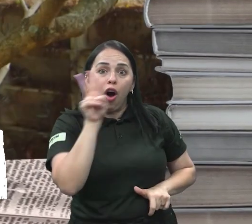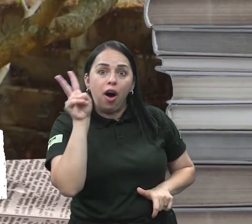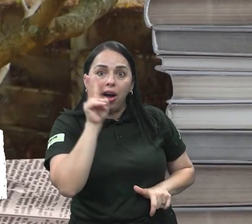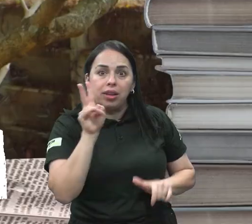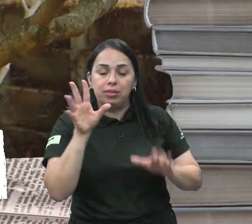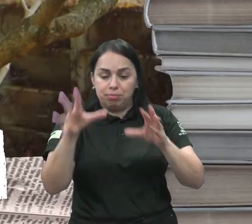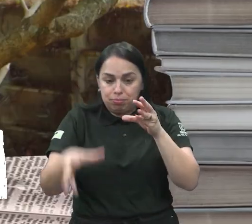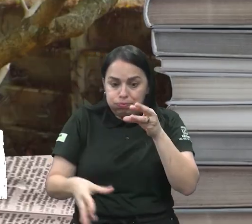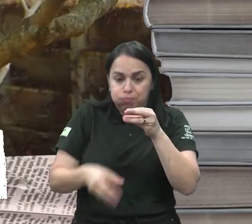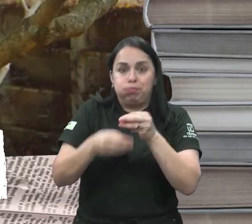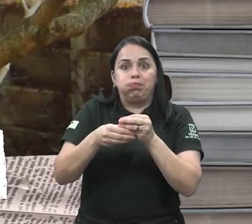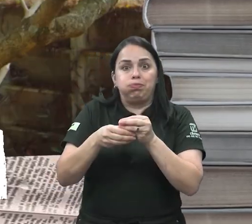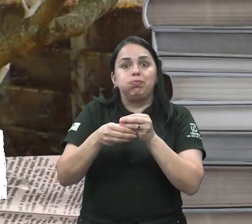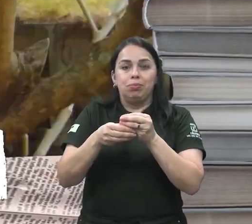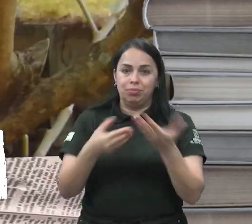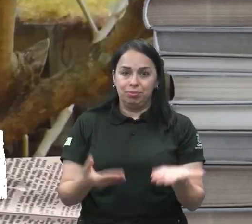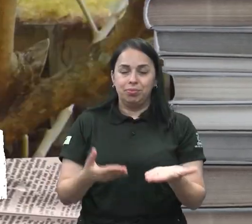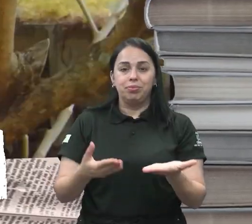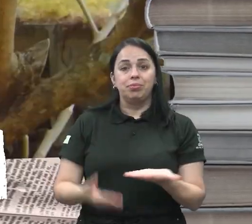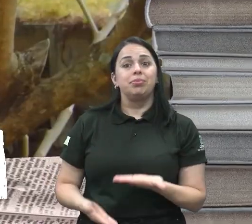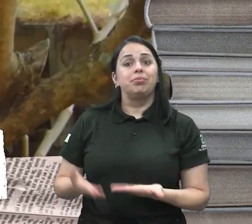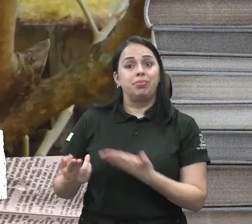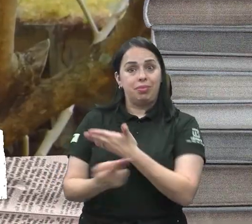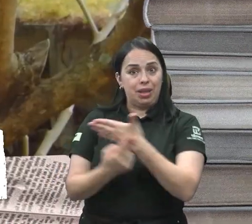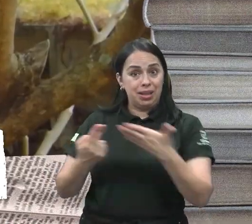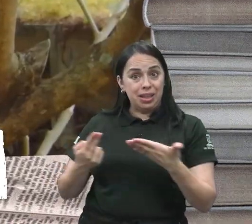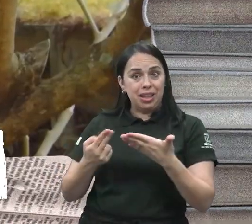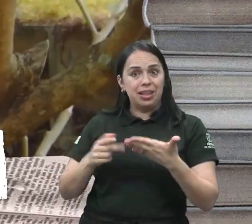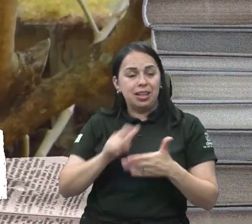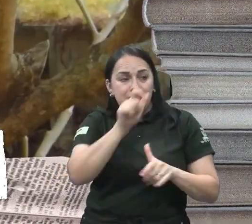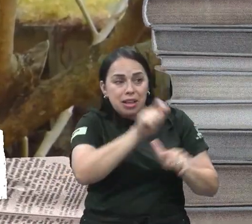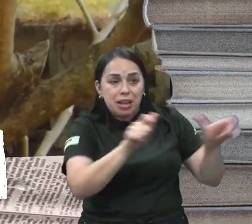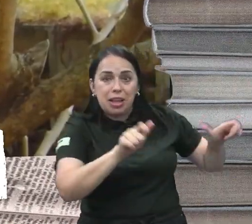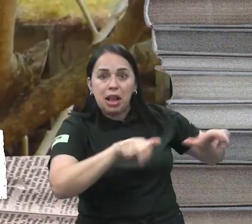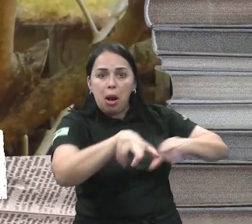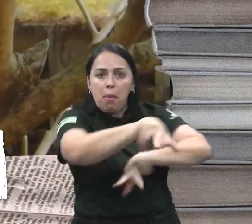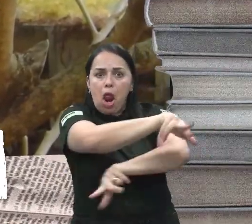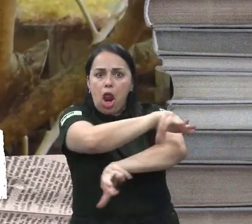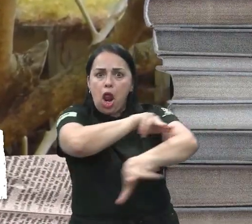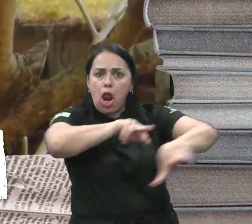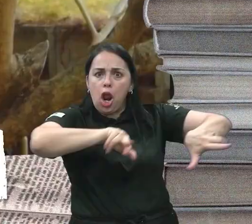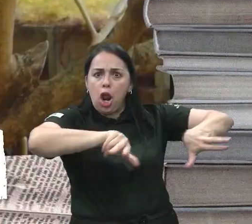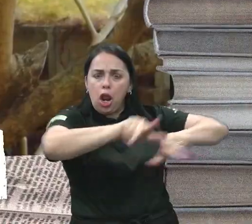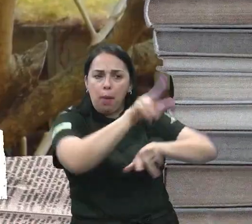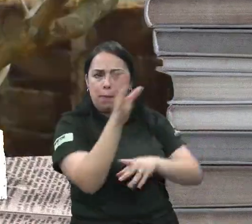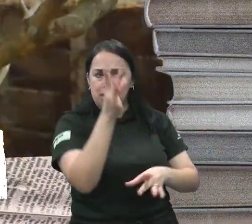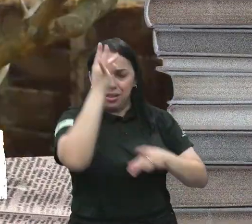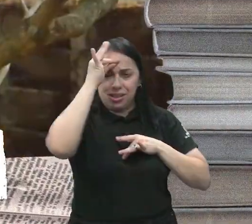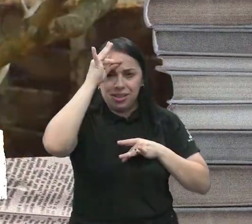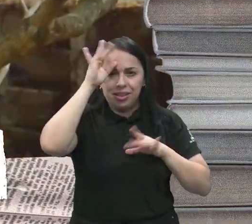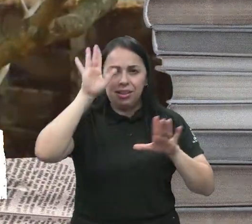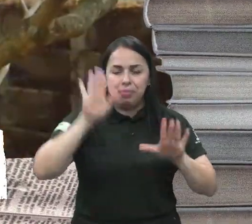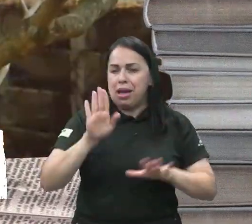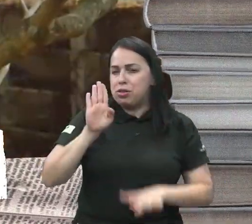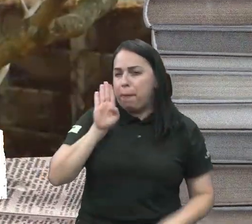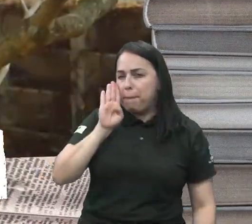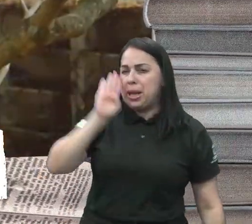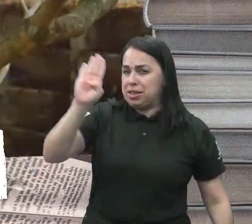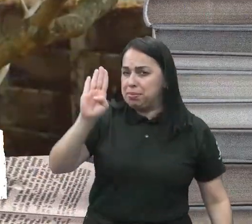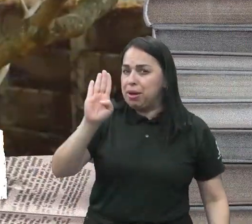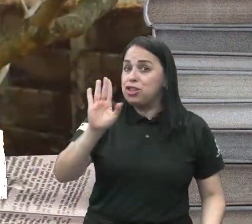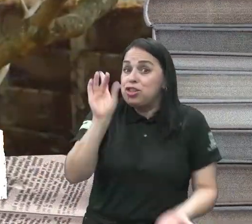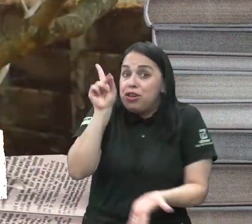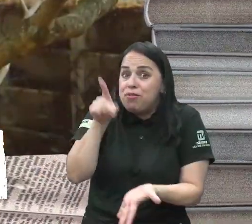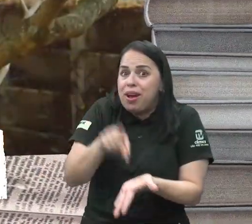compõem o todo narrativo. Aloysio Azevedo deu vida a uma variedade incrível de personagens. Só que o personagem